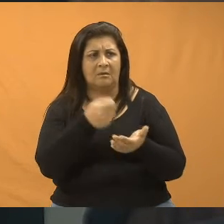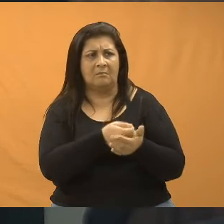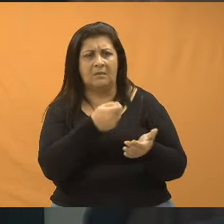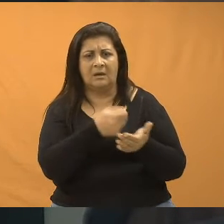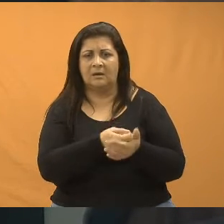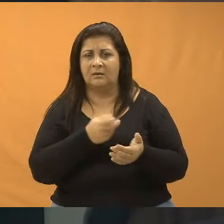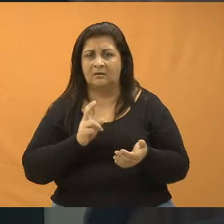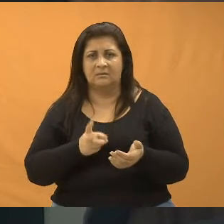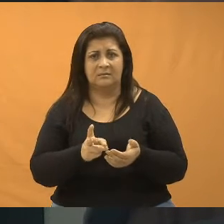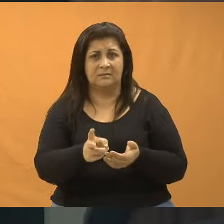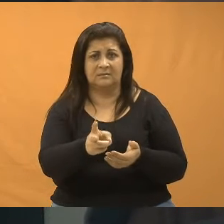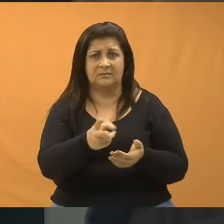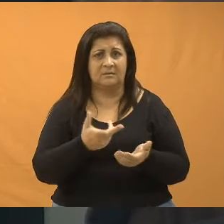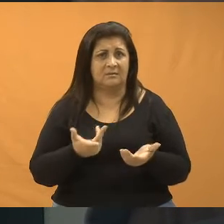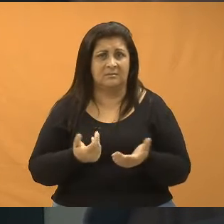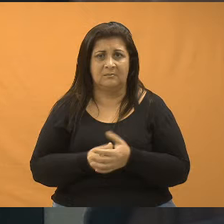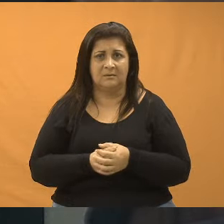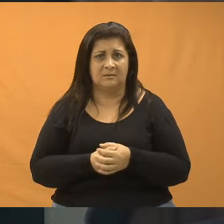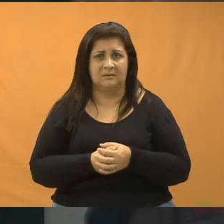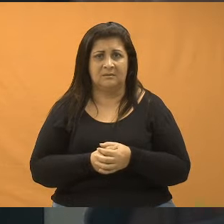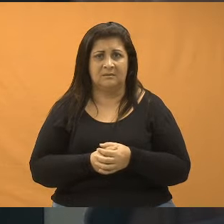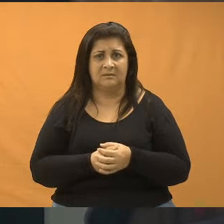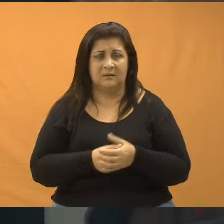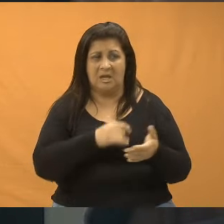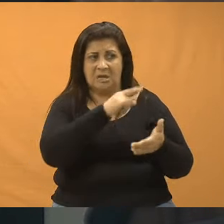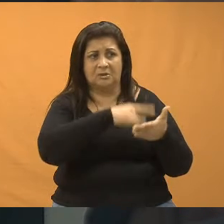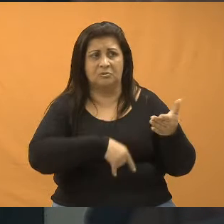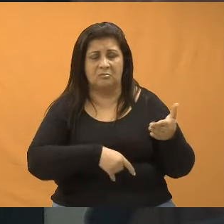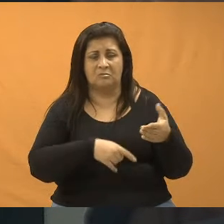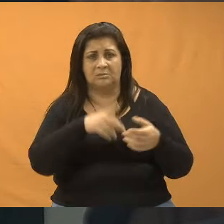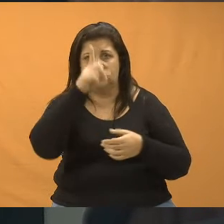permanente da Santa Casa.